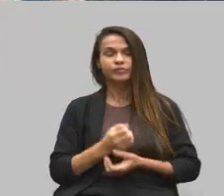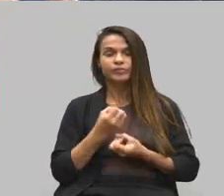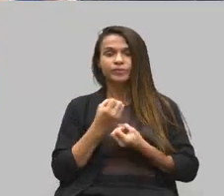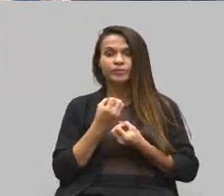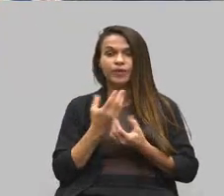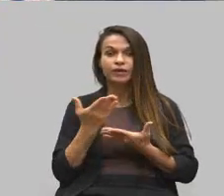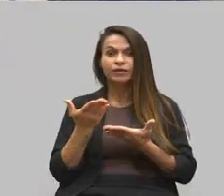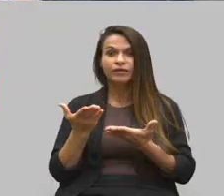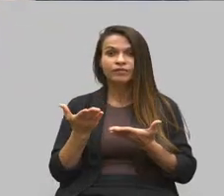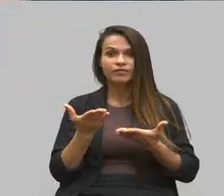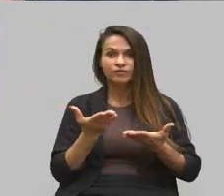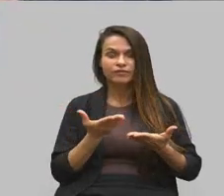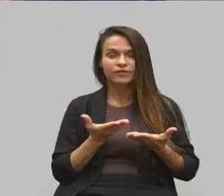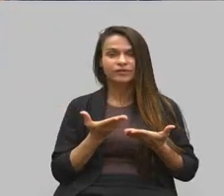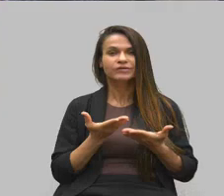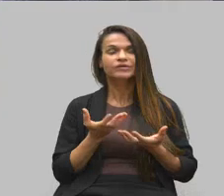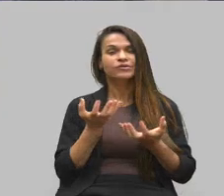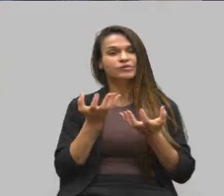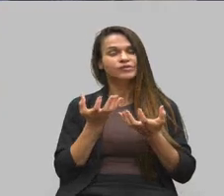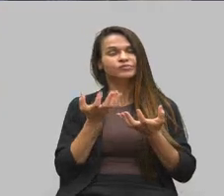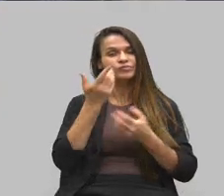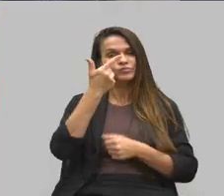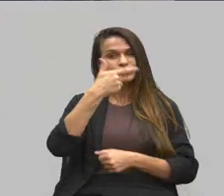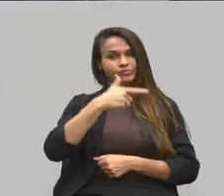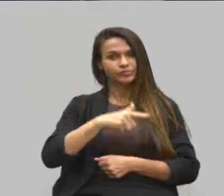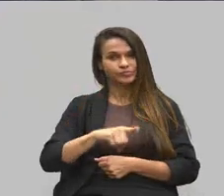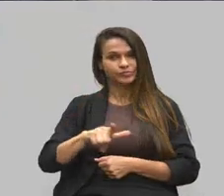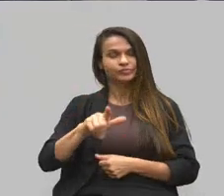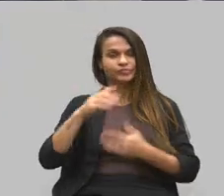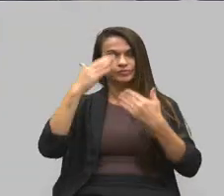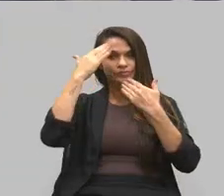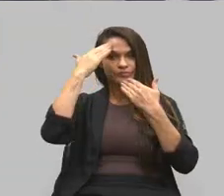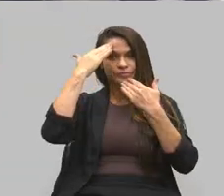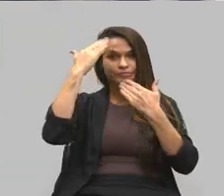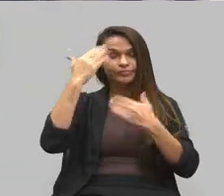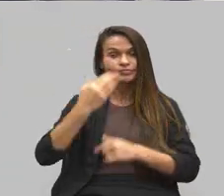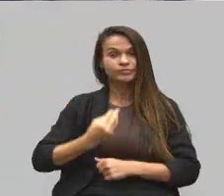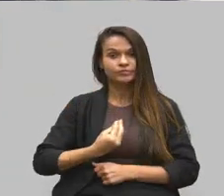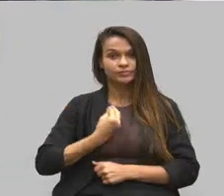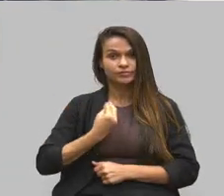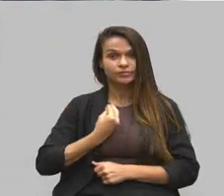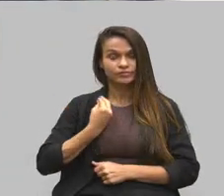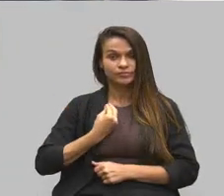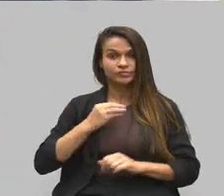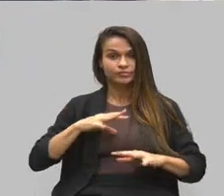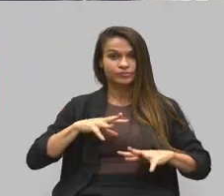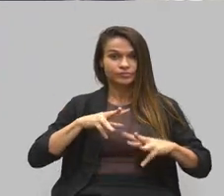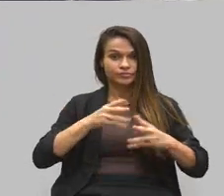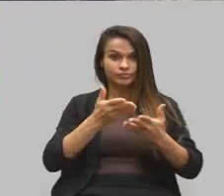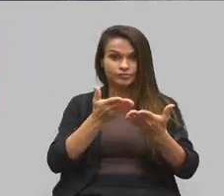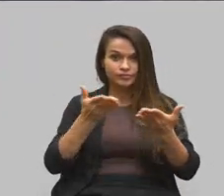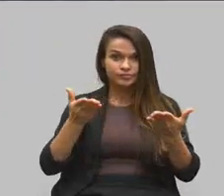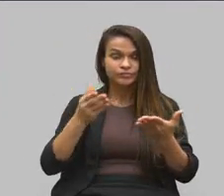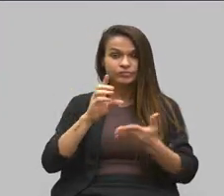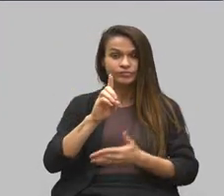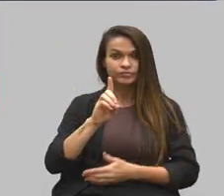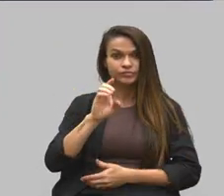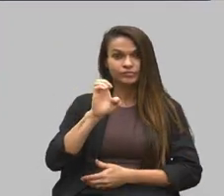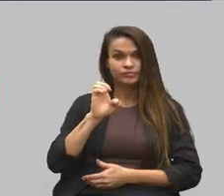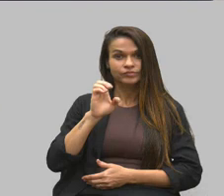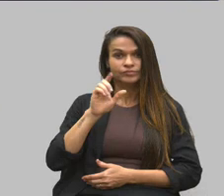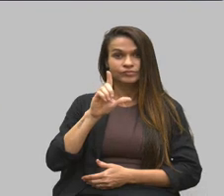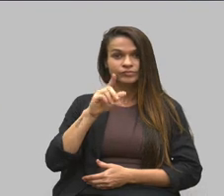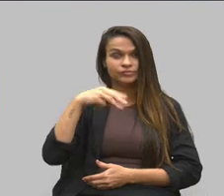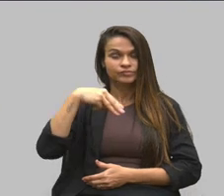bem-vindos quero mais uma vez agradecer a presença de todos da Telma que tá